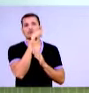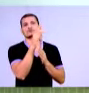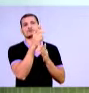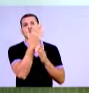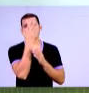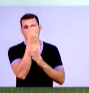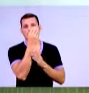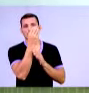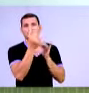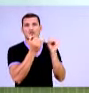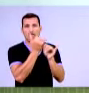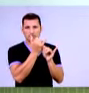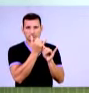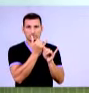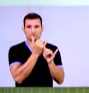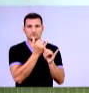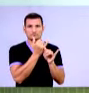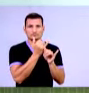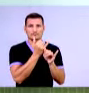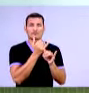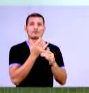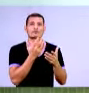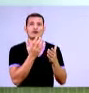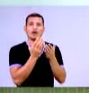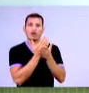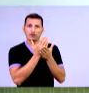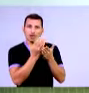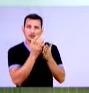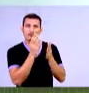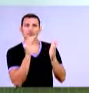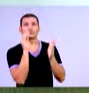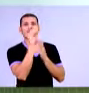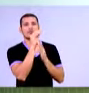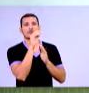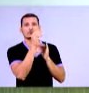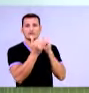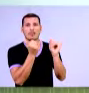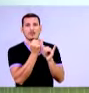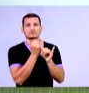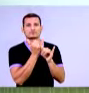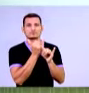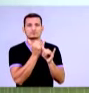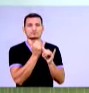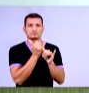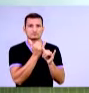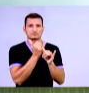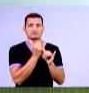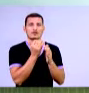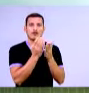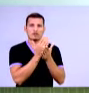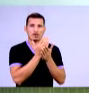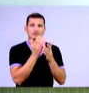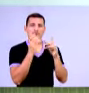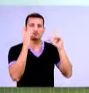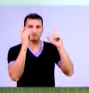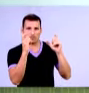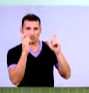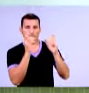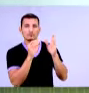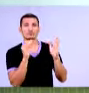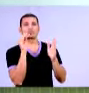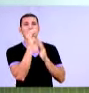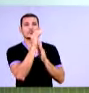uma foto de uma paisagem, alguém registrou essa paisagem, alguém capturou essa imagem da